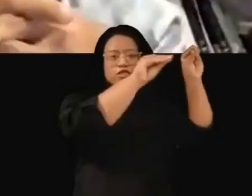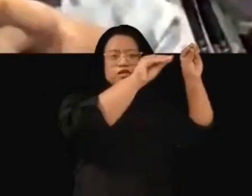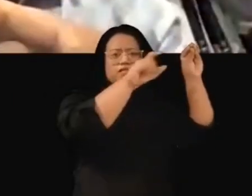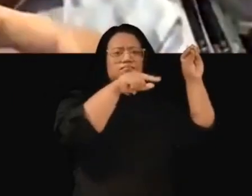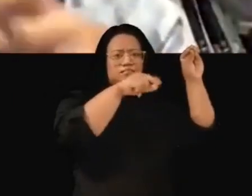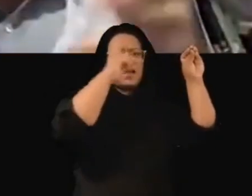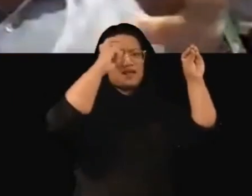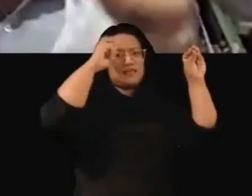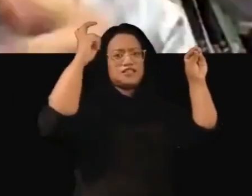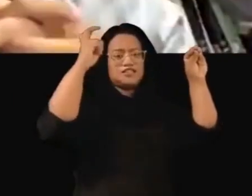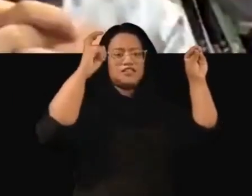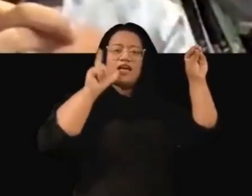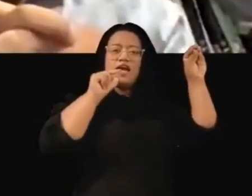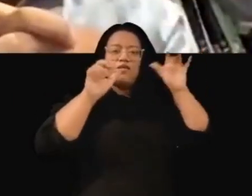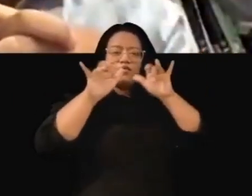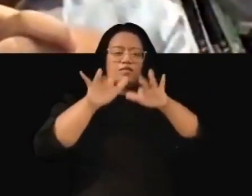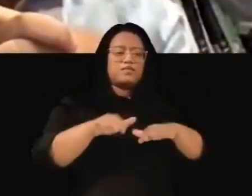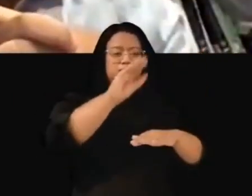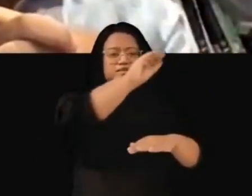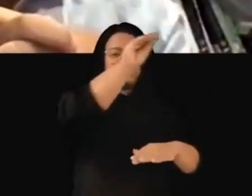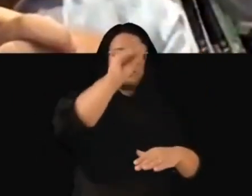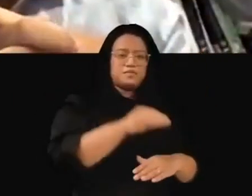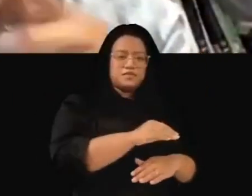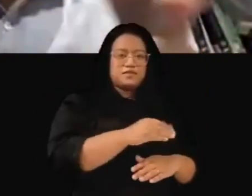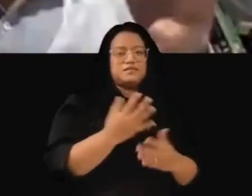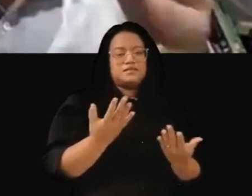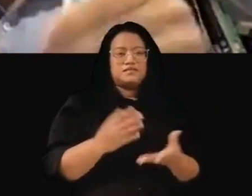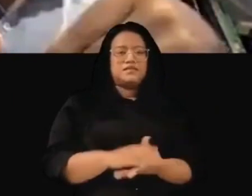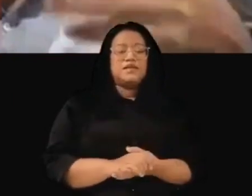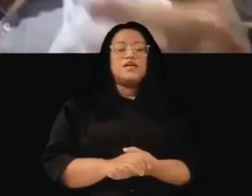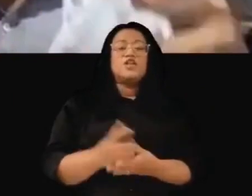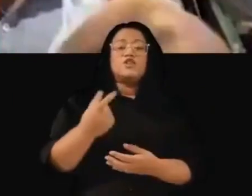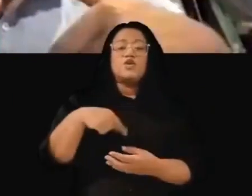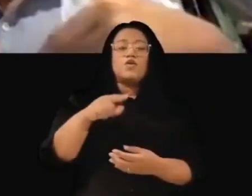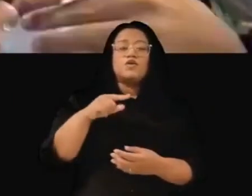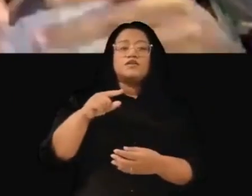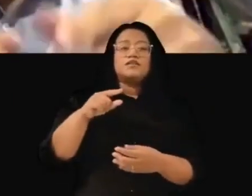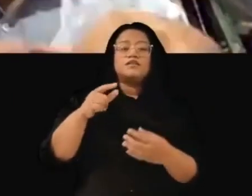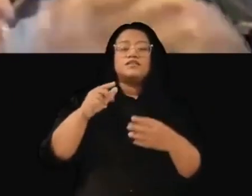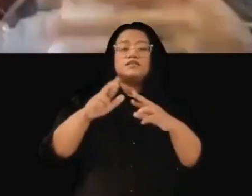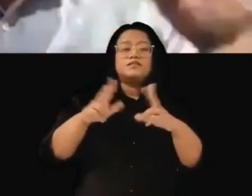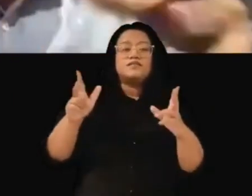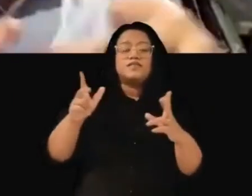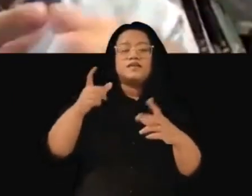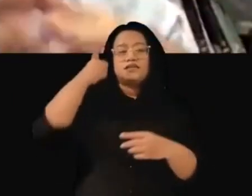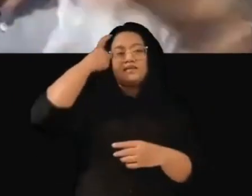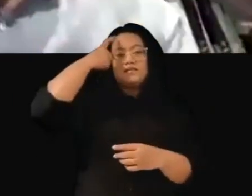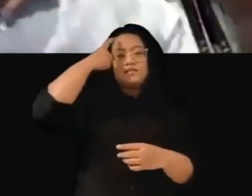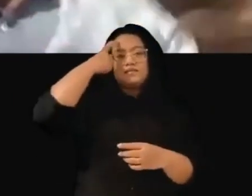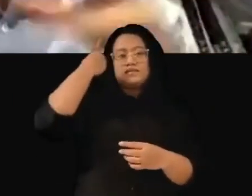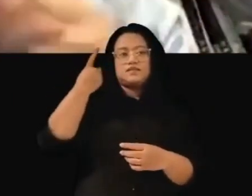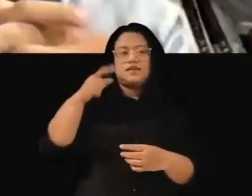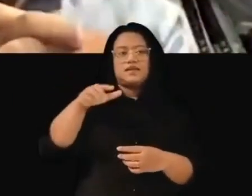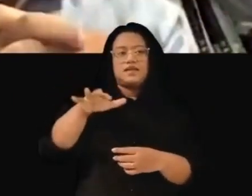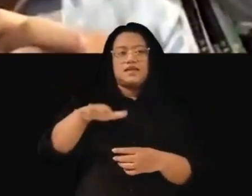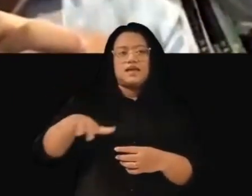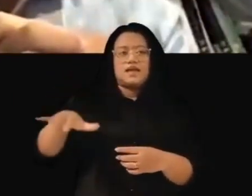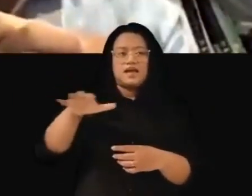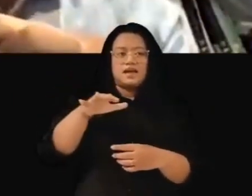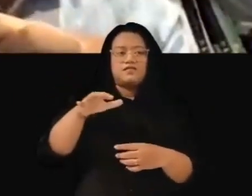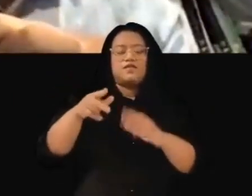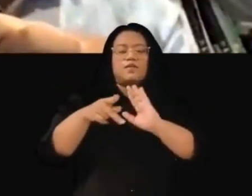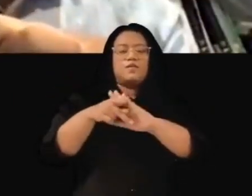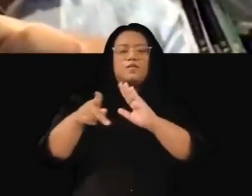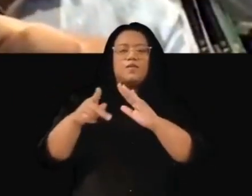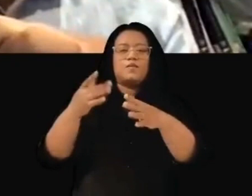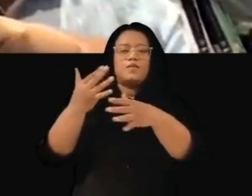inteligente, né? Pensar isso, né, para a nossa alternativa, nós que ocupamos, né, a chamada várzea, a área de expansão natural dos corpos